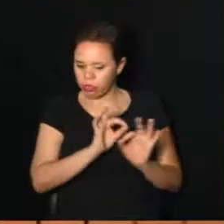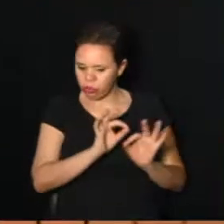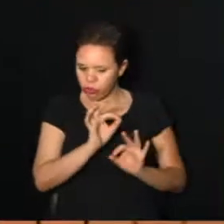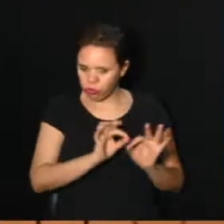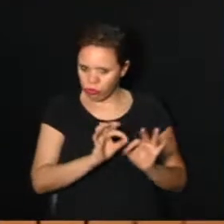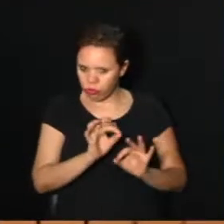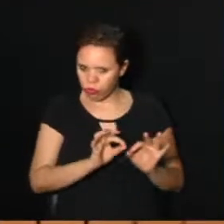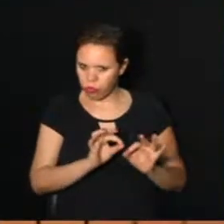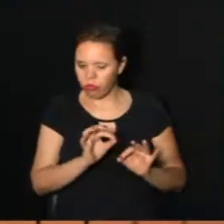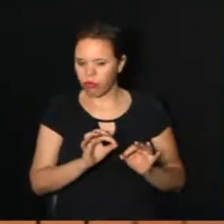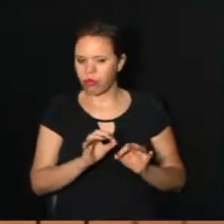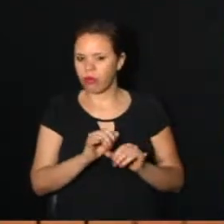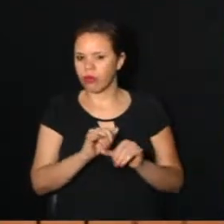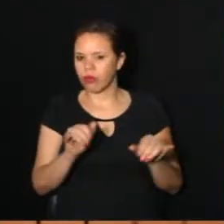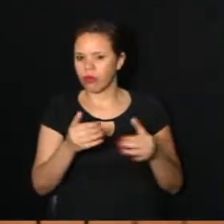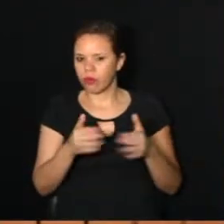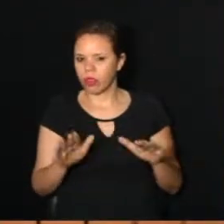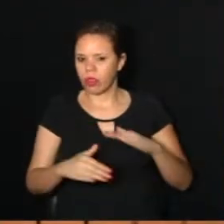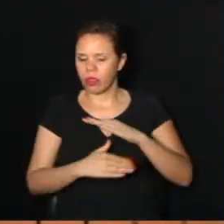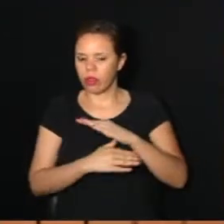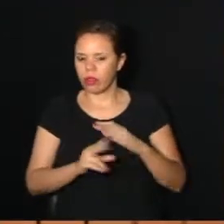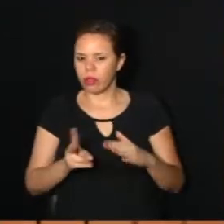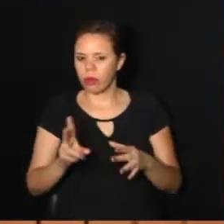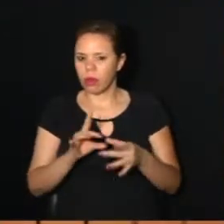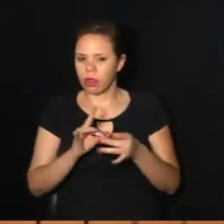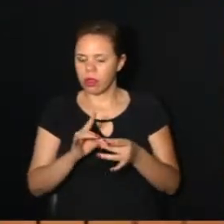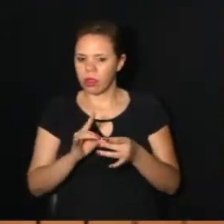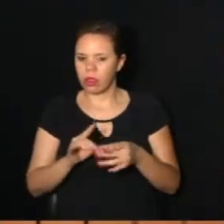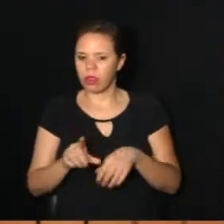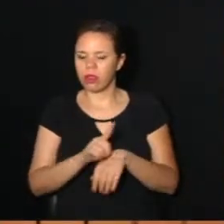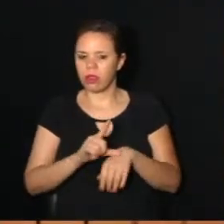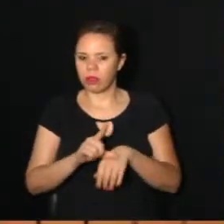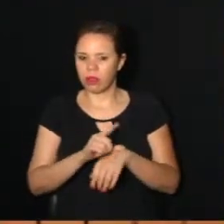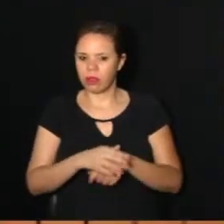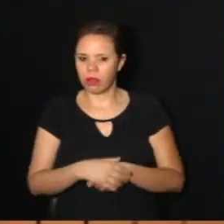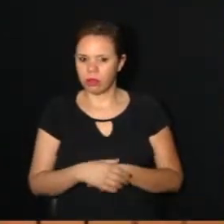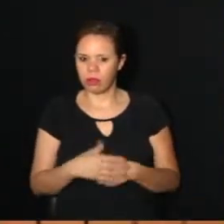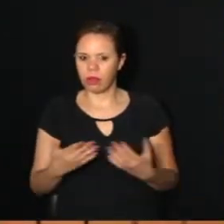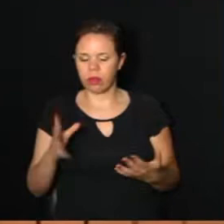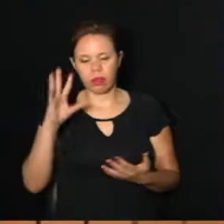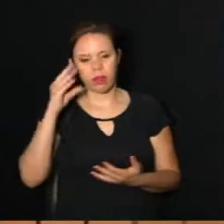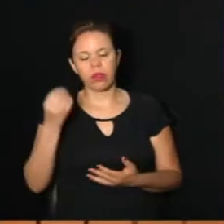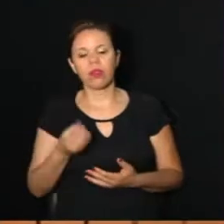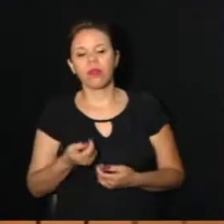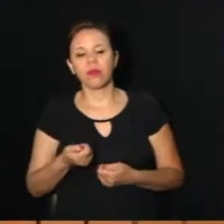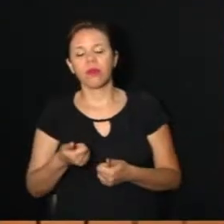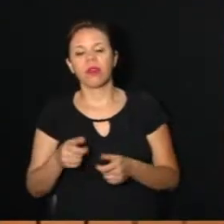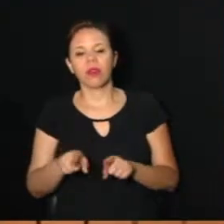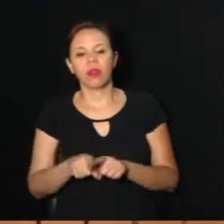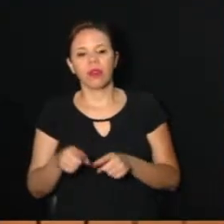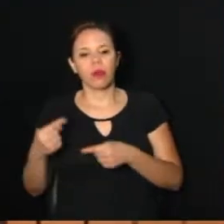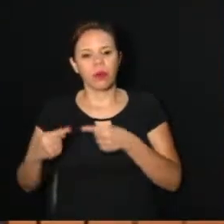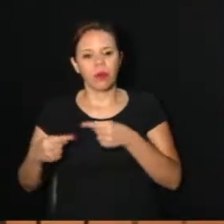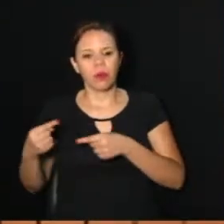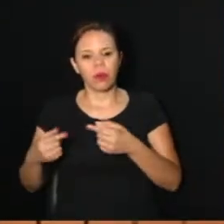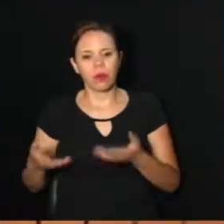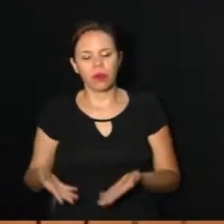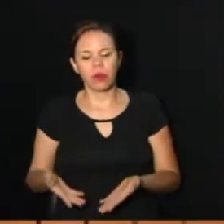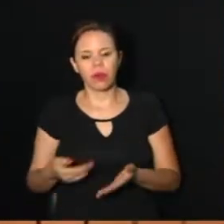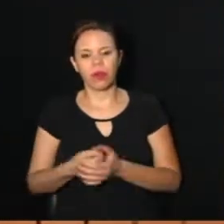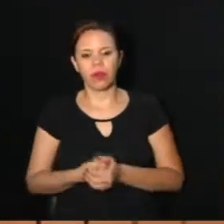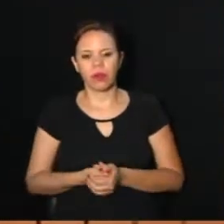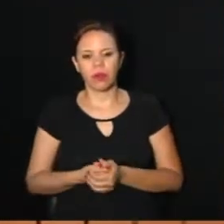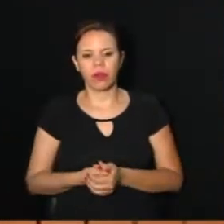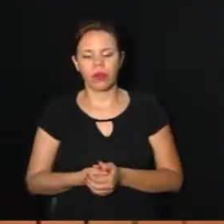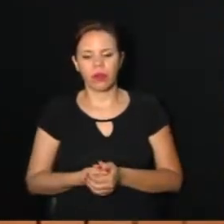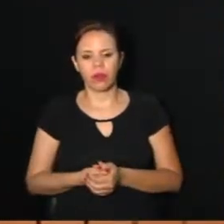estão promulgadas. A Câmara, sempre parceira do Legislativo, entendeu por bem, houve ampla discussão aqui, né, vereador Cirilo, com